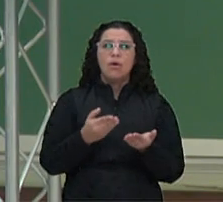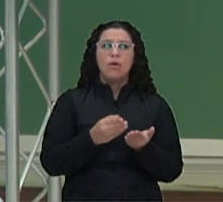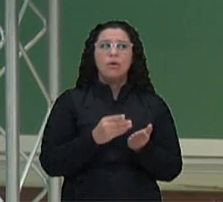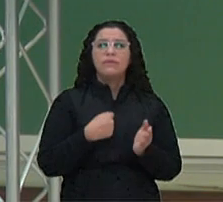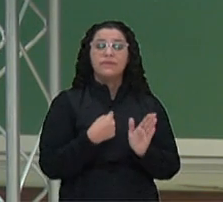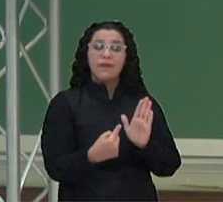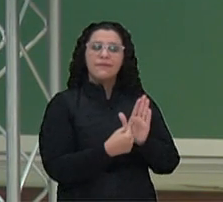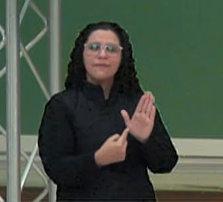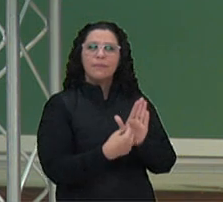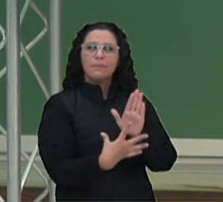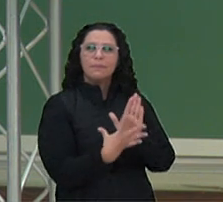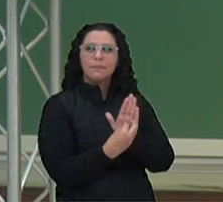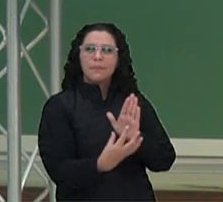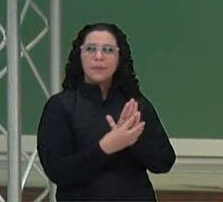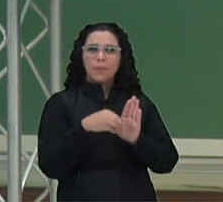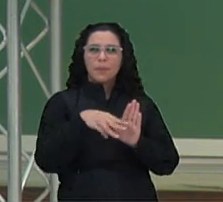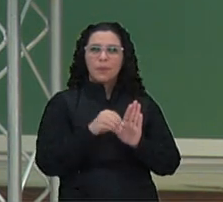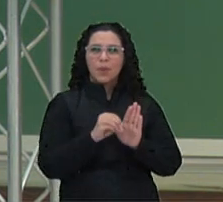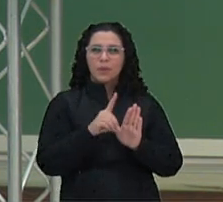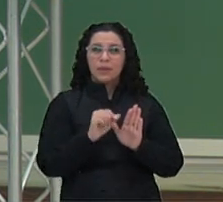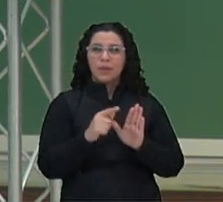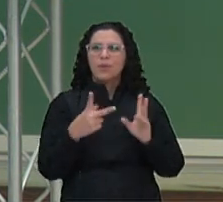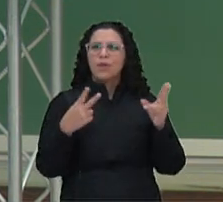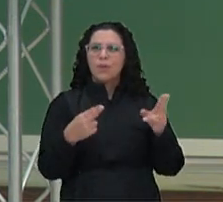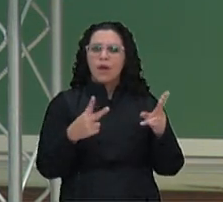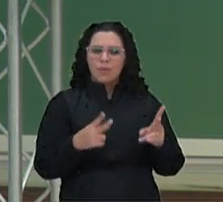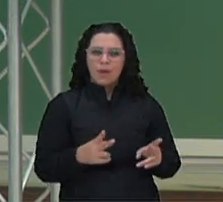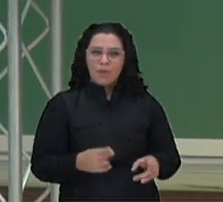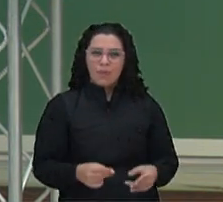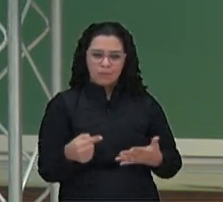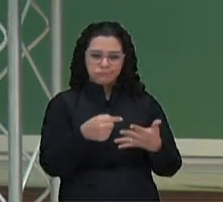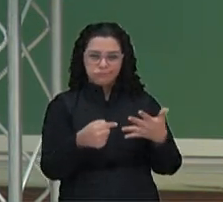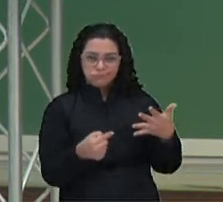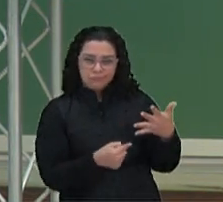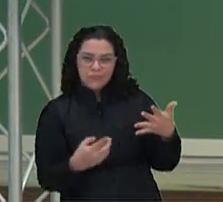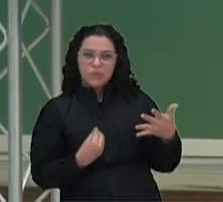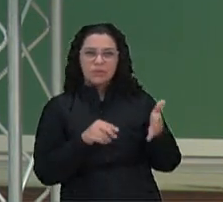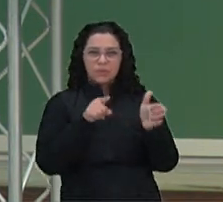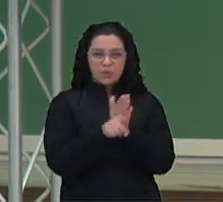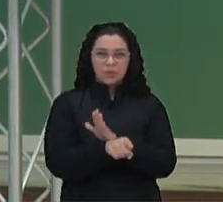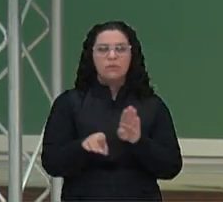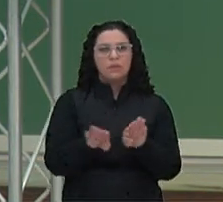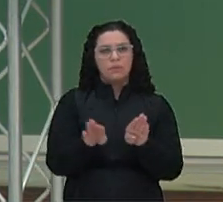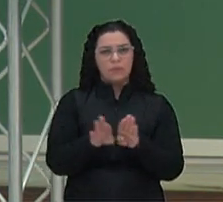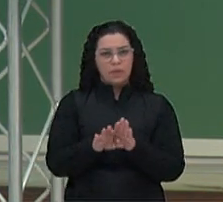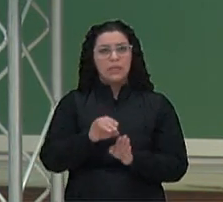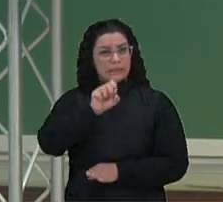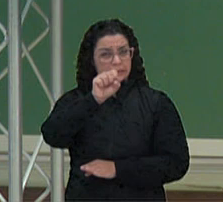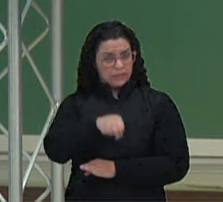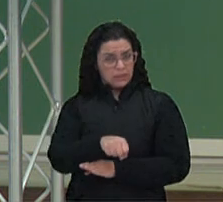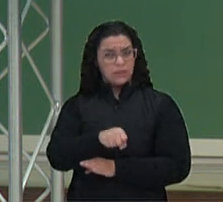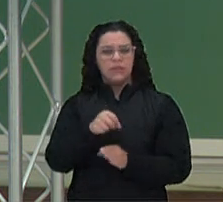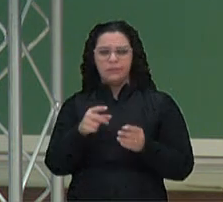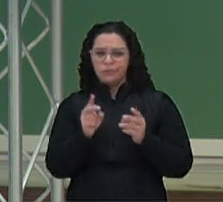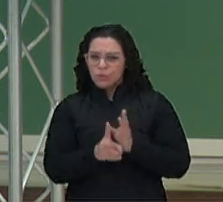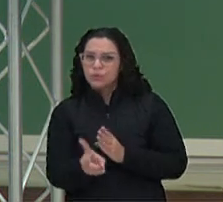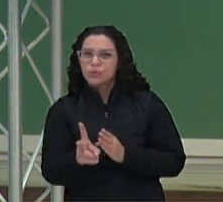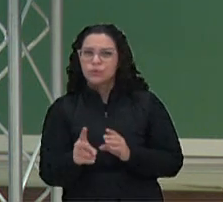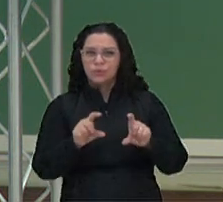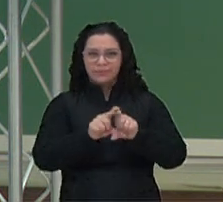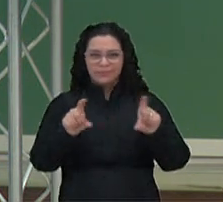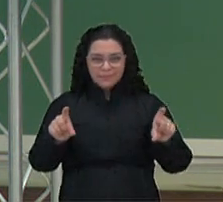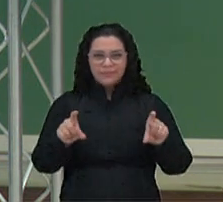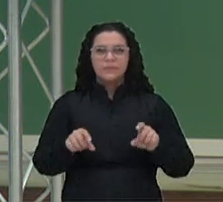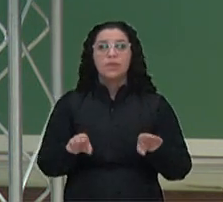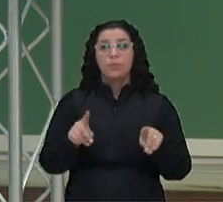mesma coisa para todas as outras perguntas, tá ok? Yes, I, e daí você repete do sujeito para frente, não repete o you,